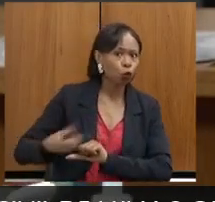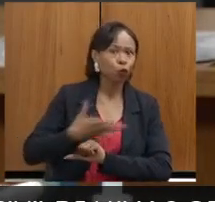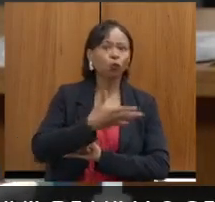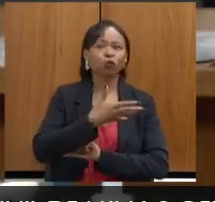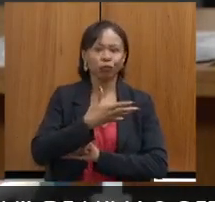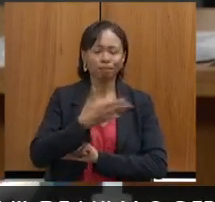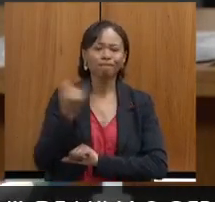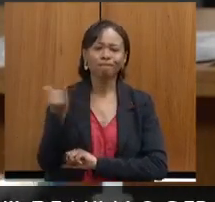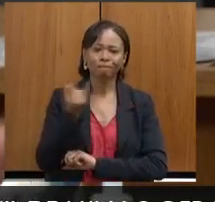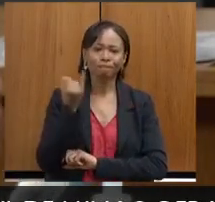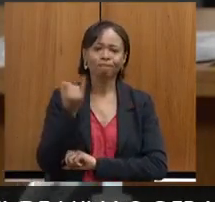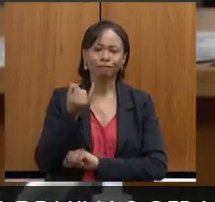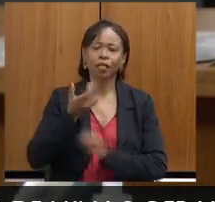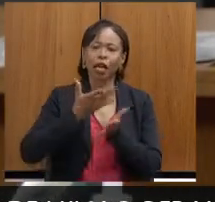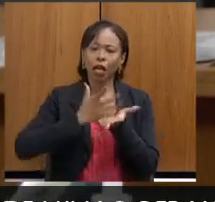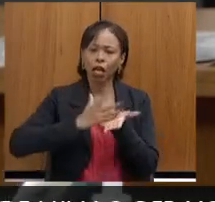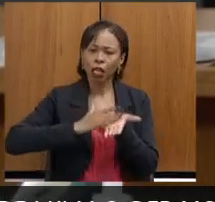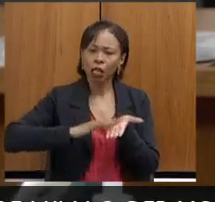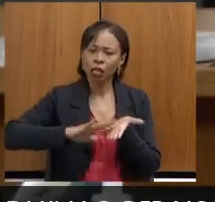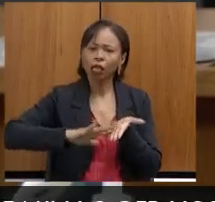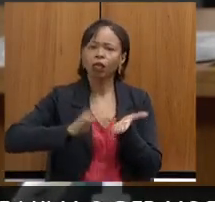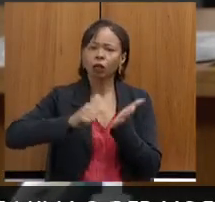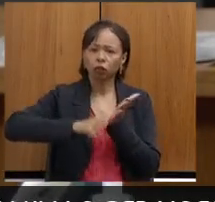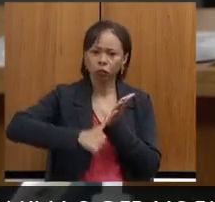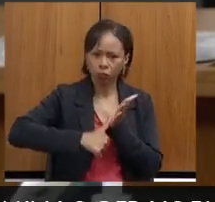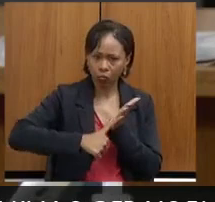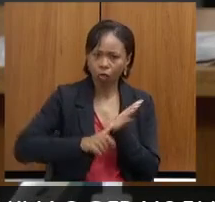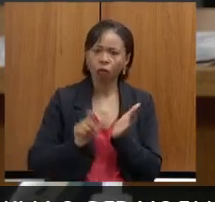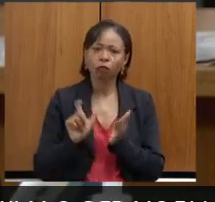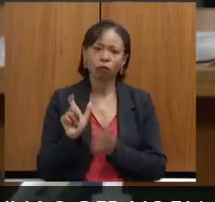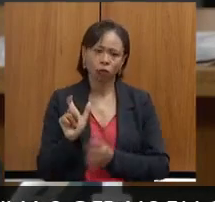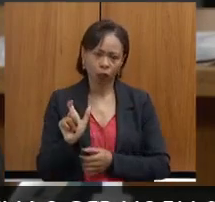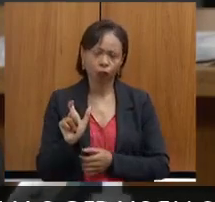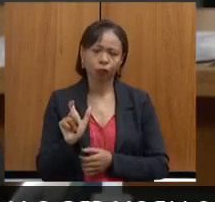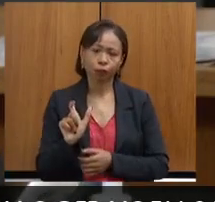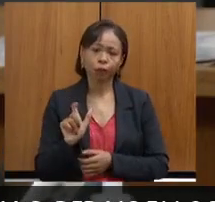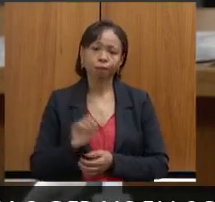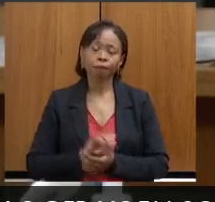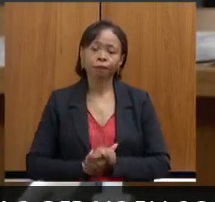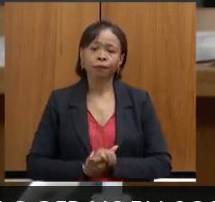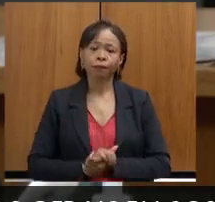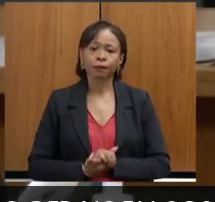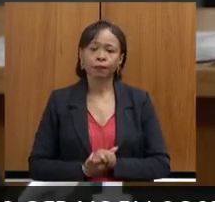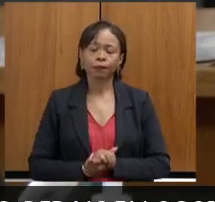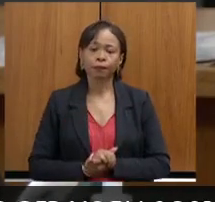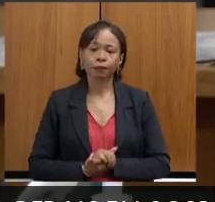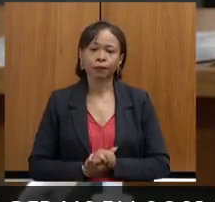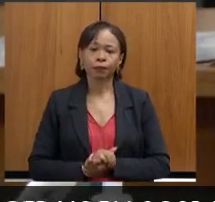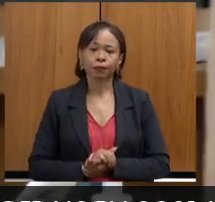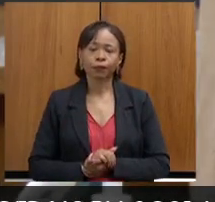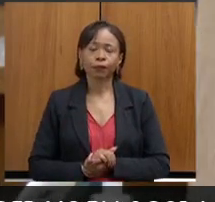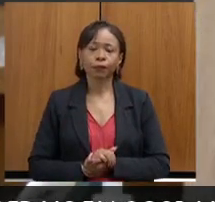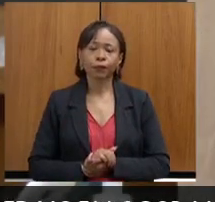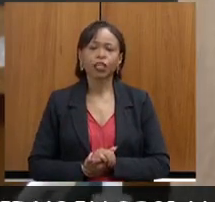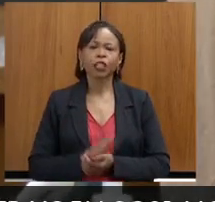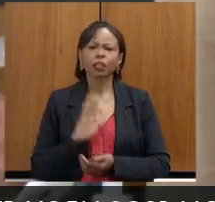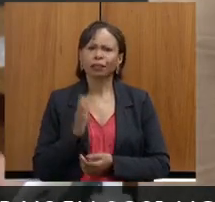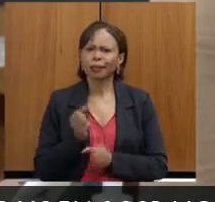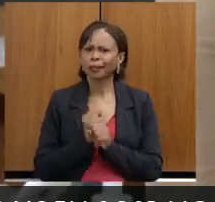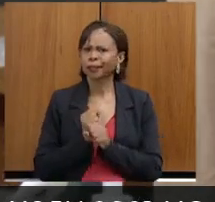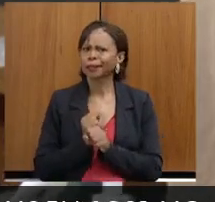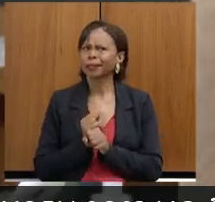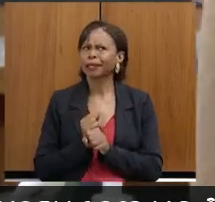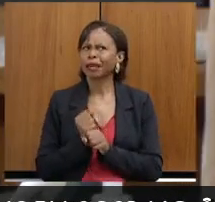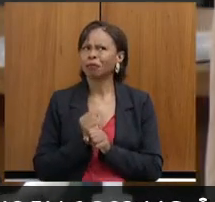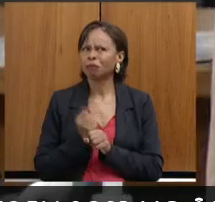modernização na identificação civil e criminal esperada é bom que se destaque a mais de 20